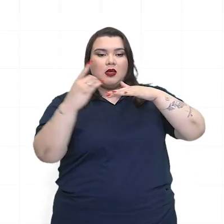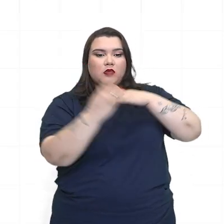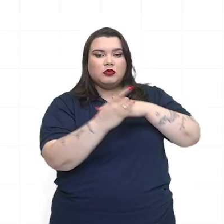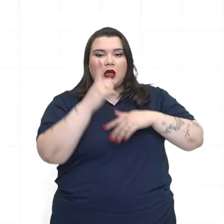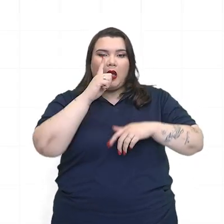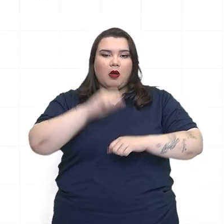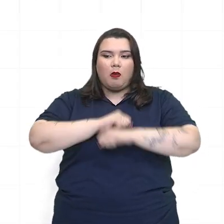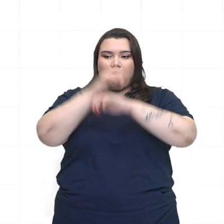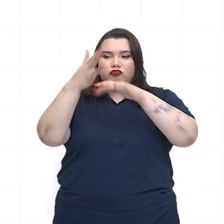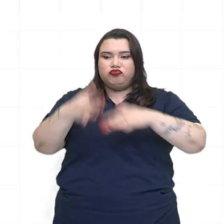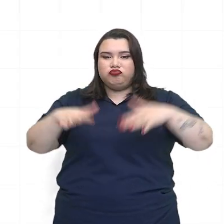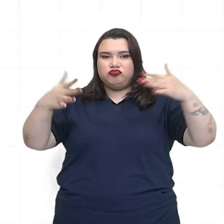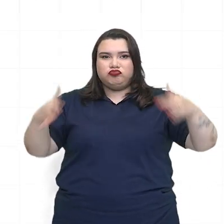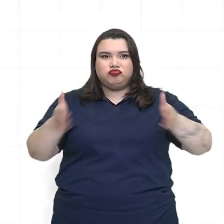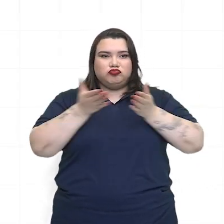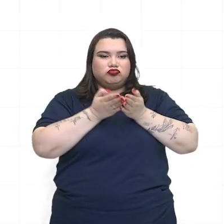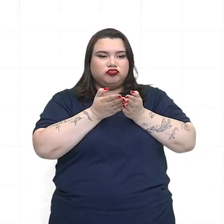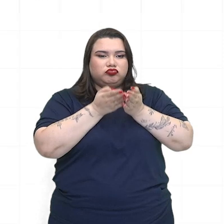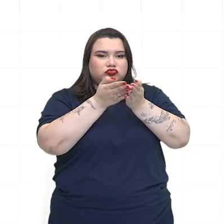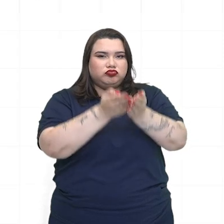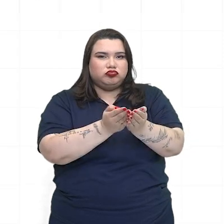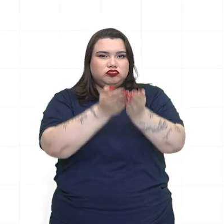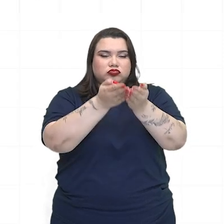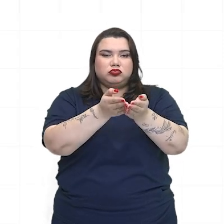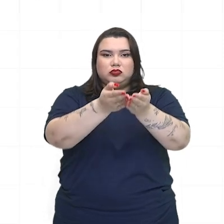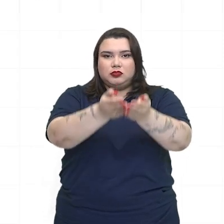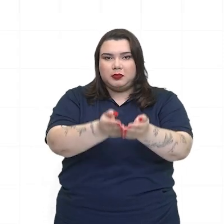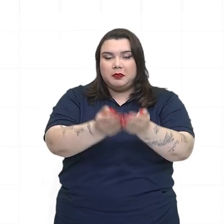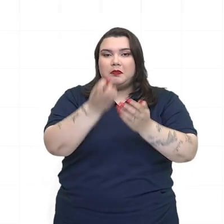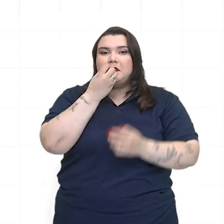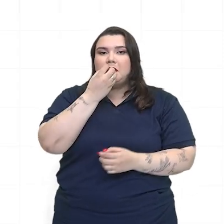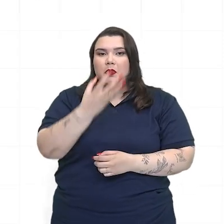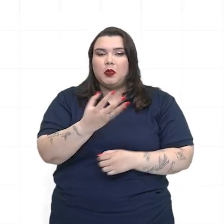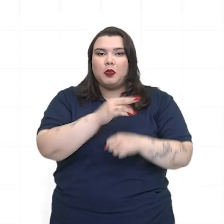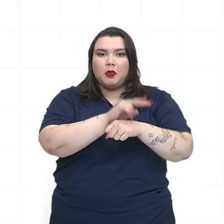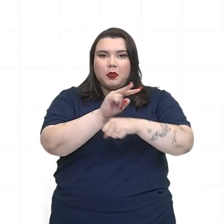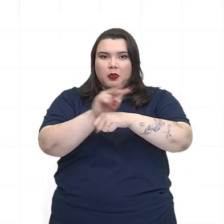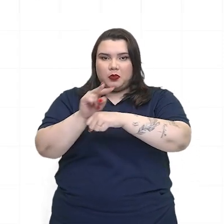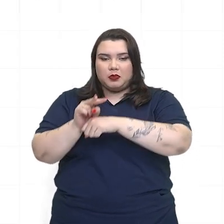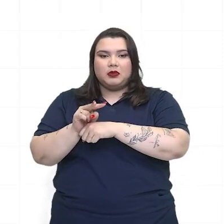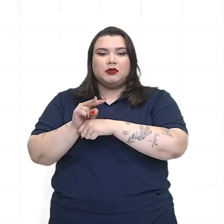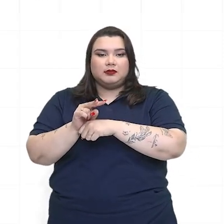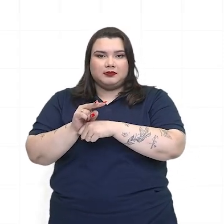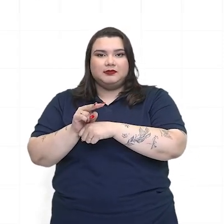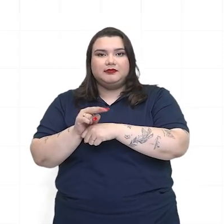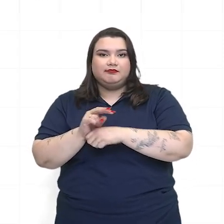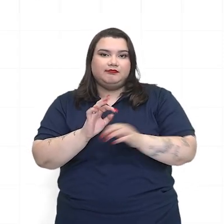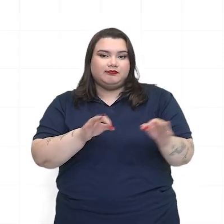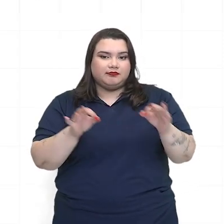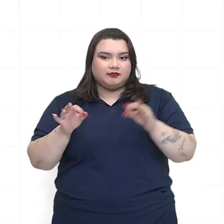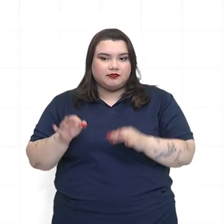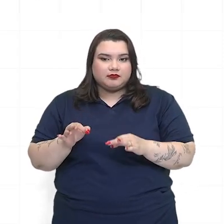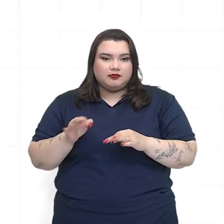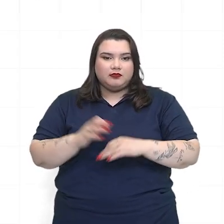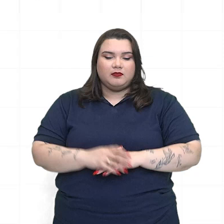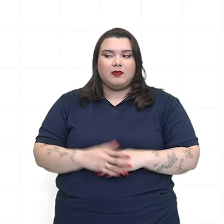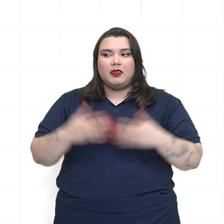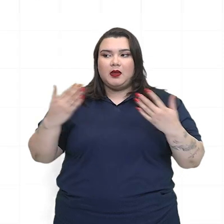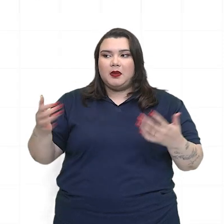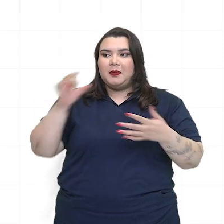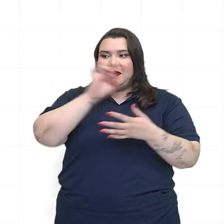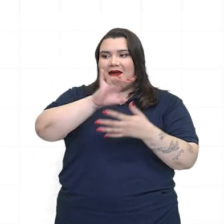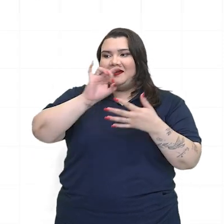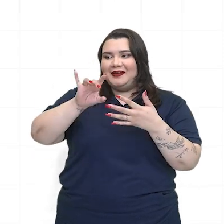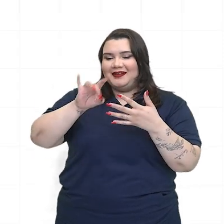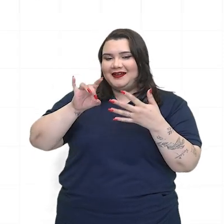que guia os marinheiros em segurança, né, pelos mares, né, pelos oceanos. Então, cada elemento